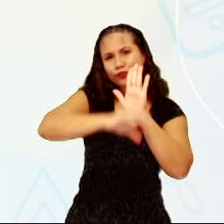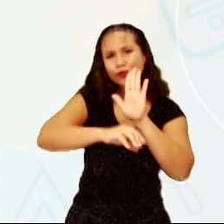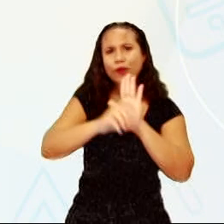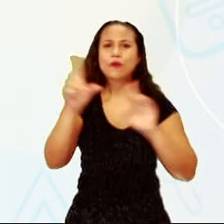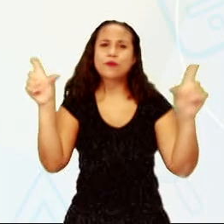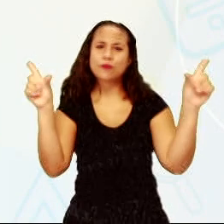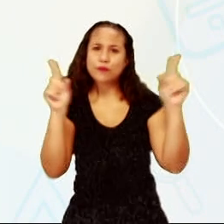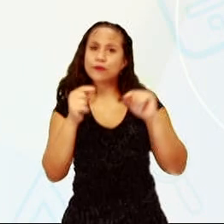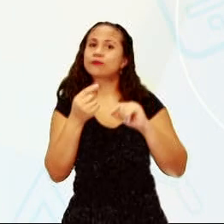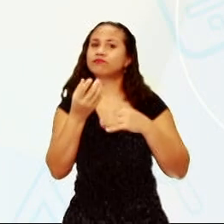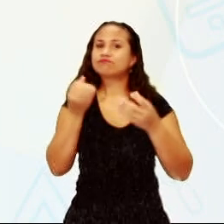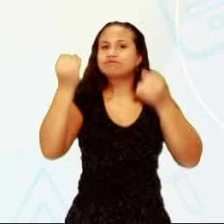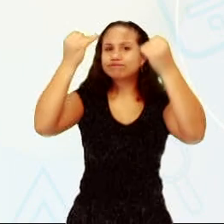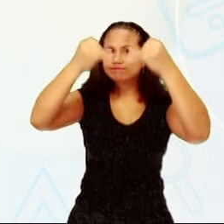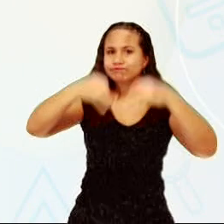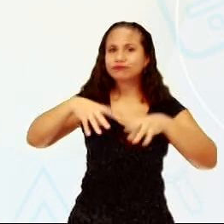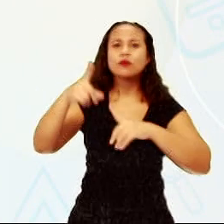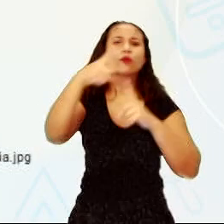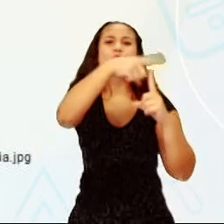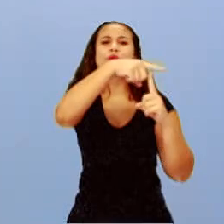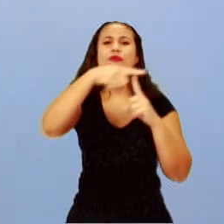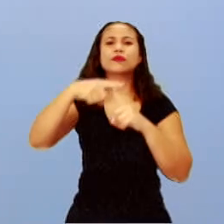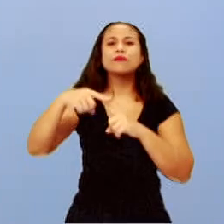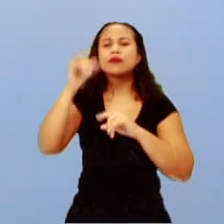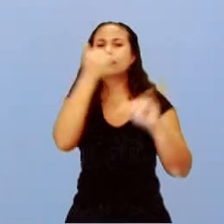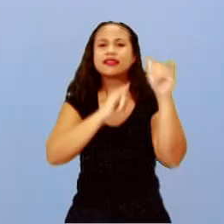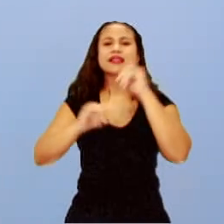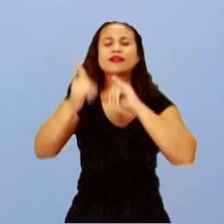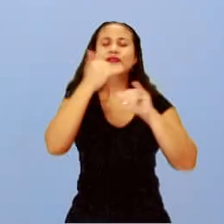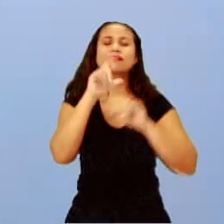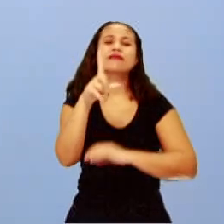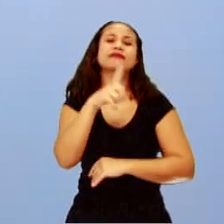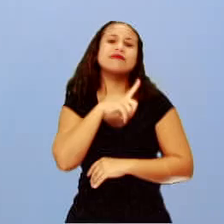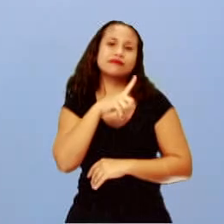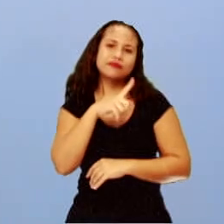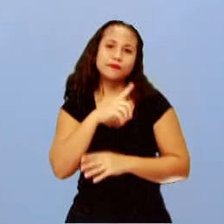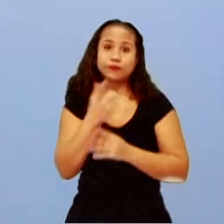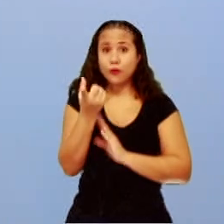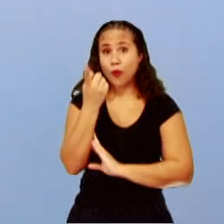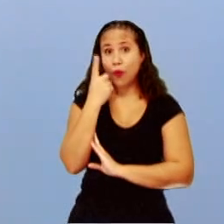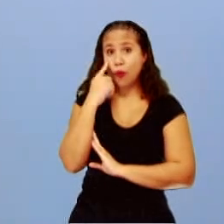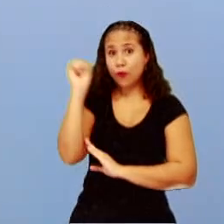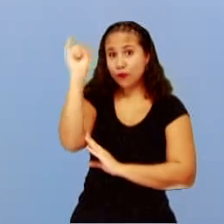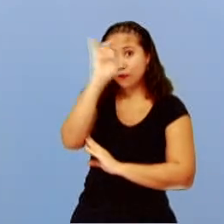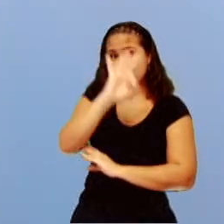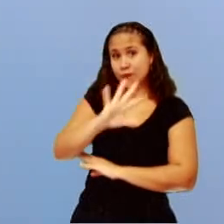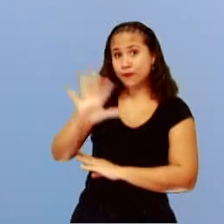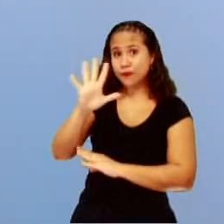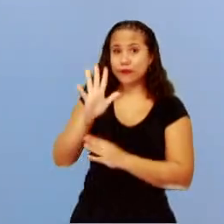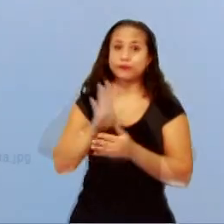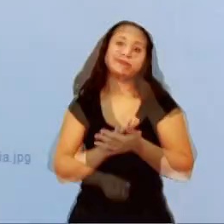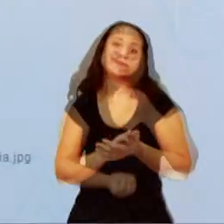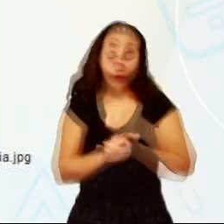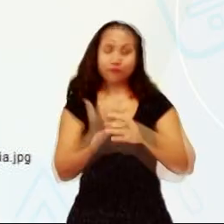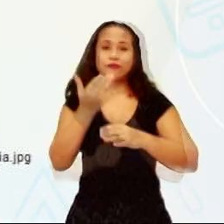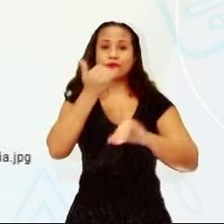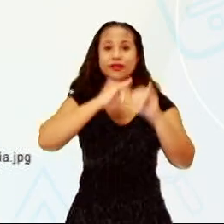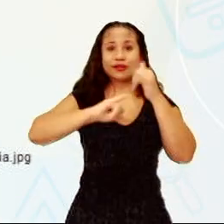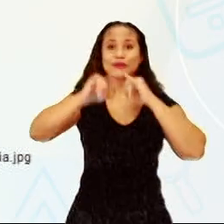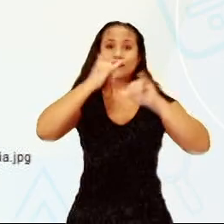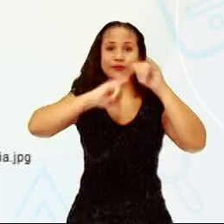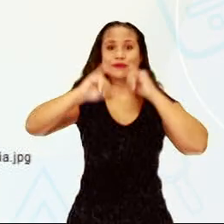imagem. Quais são os tipos de energia que nós temos? Olha, nós temos fontes de energia,